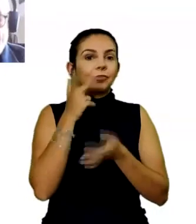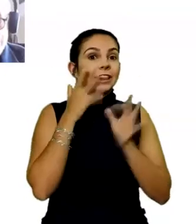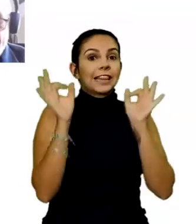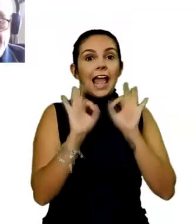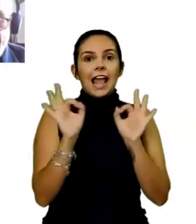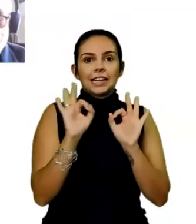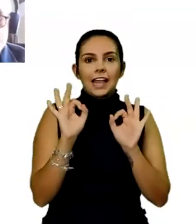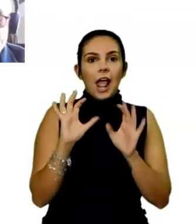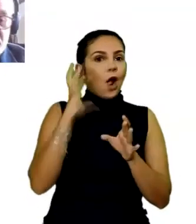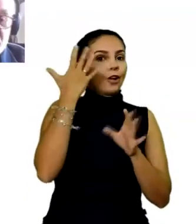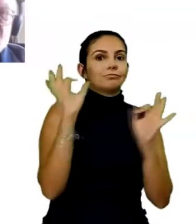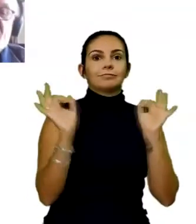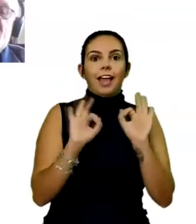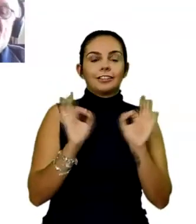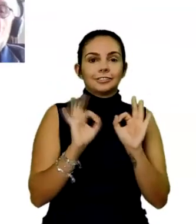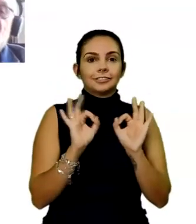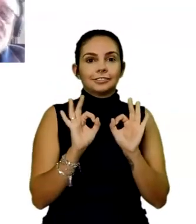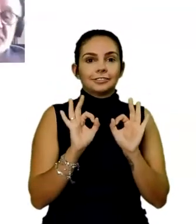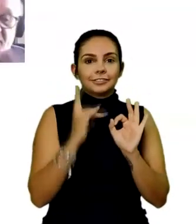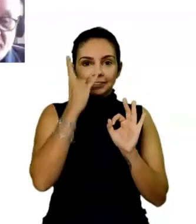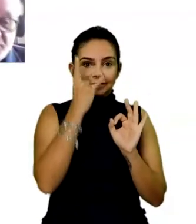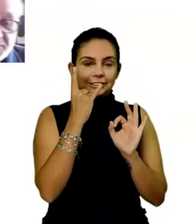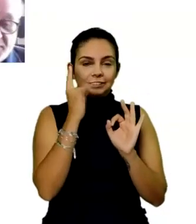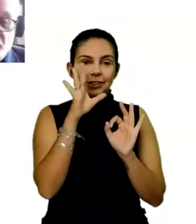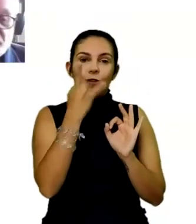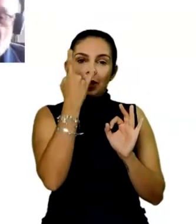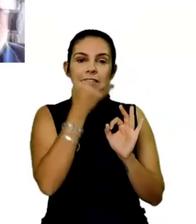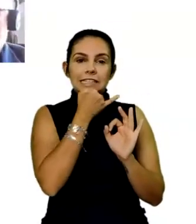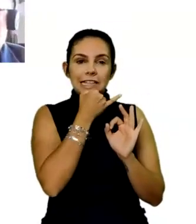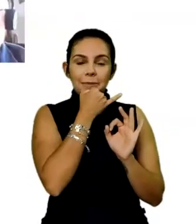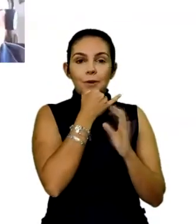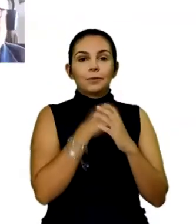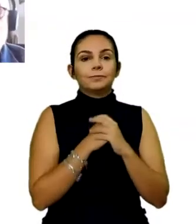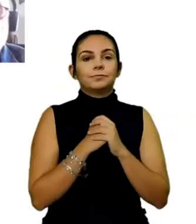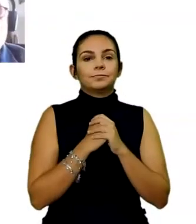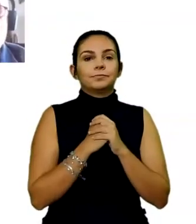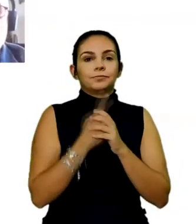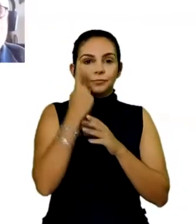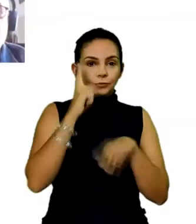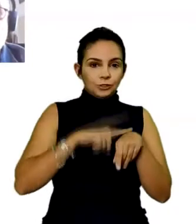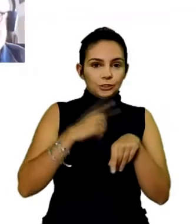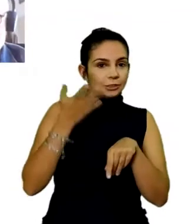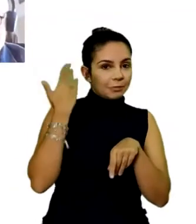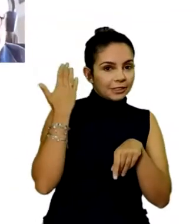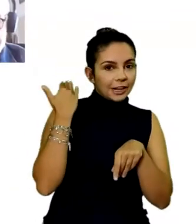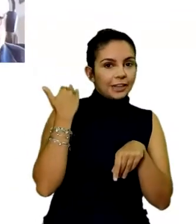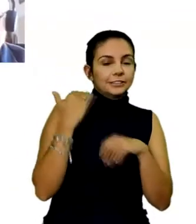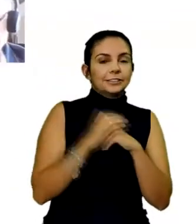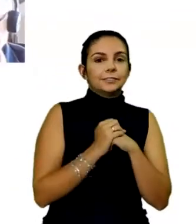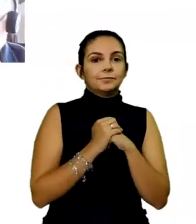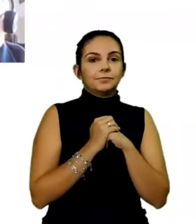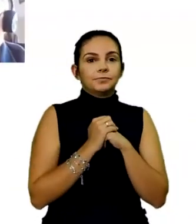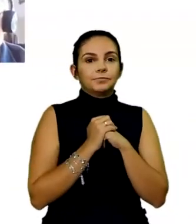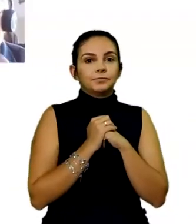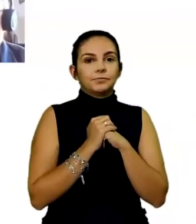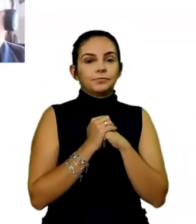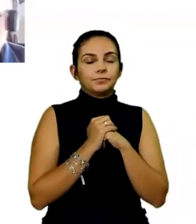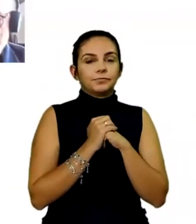Isso vem do nada, acontece do nada. Eu vou te dar só um exemplo. Há um tempo atrás,